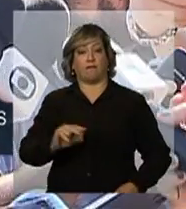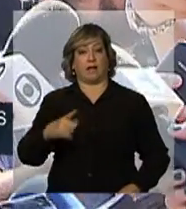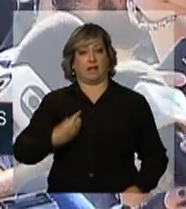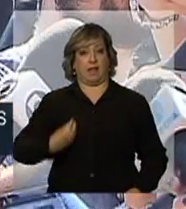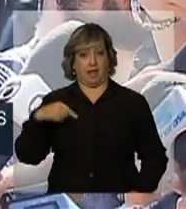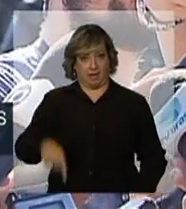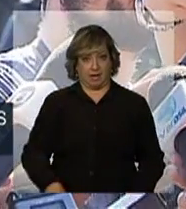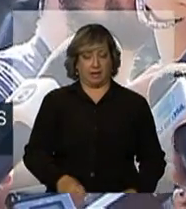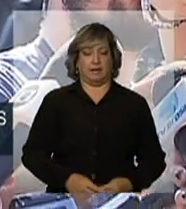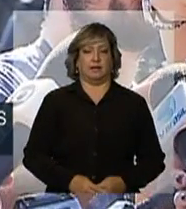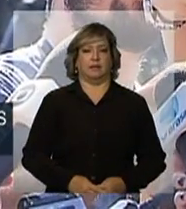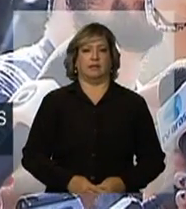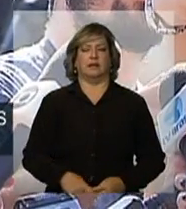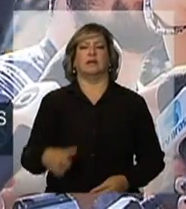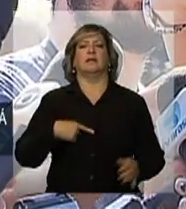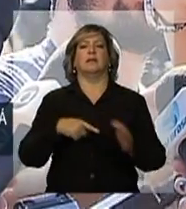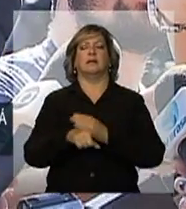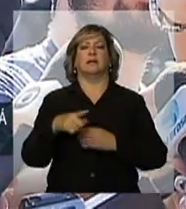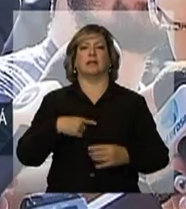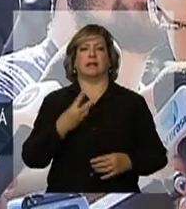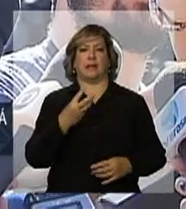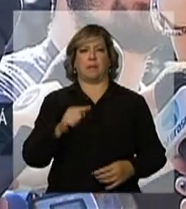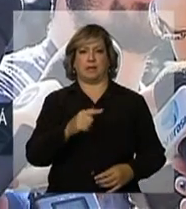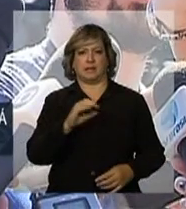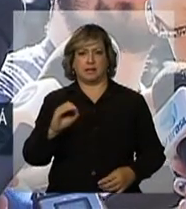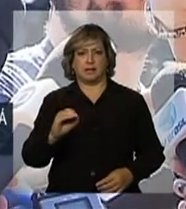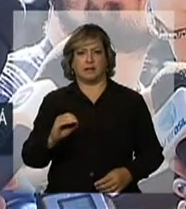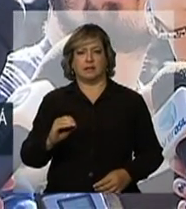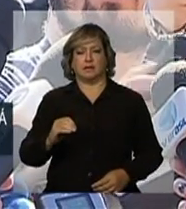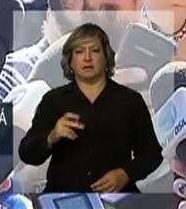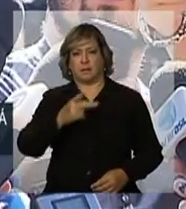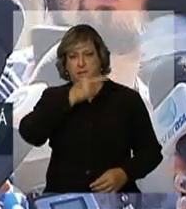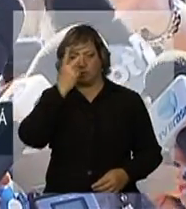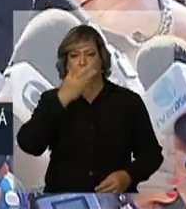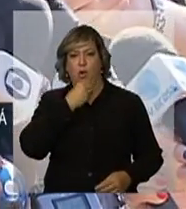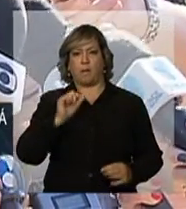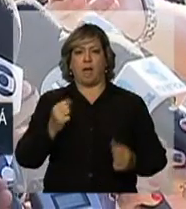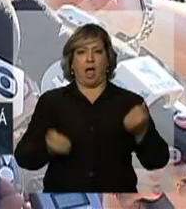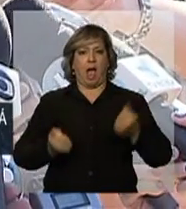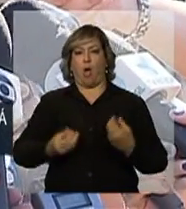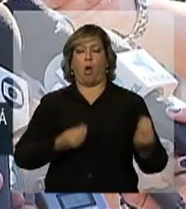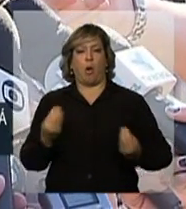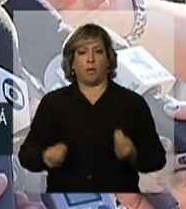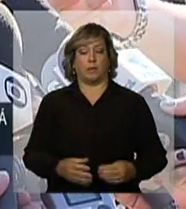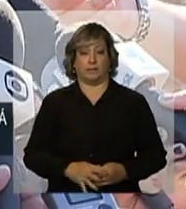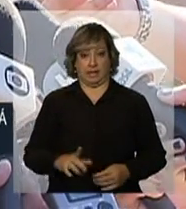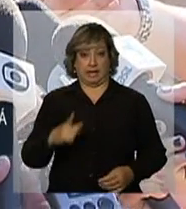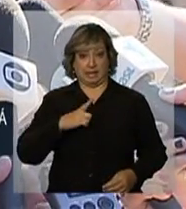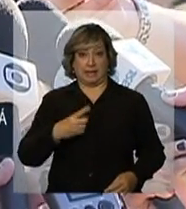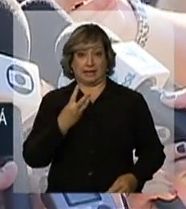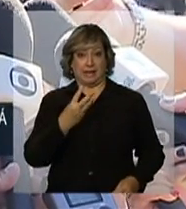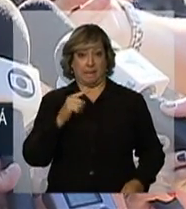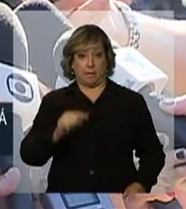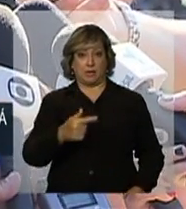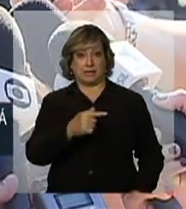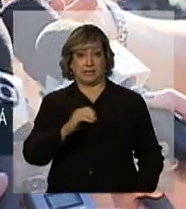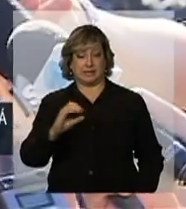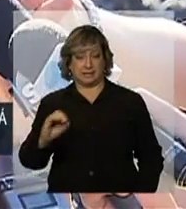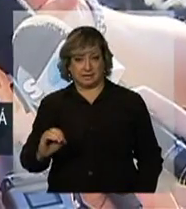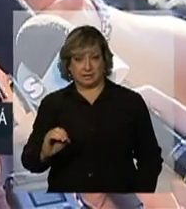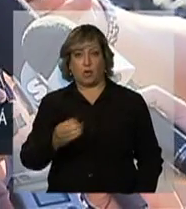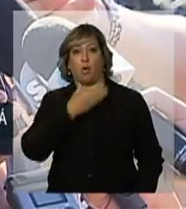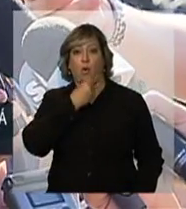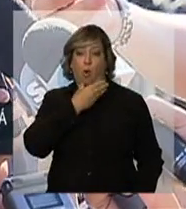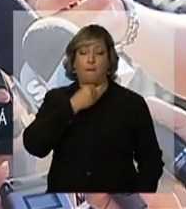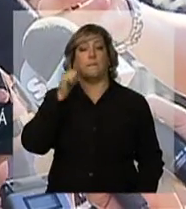Quantos homens total? São 3.700, né? E carros? Como é que está essa parte de equipamento? Tá, nós temos 3.700